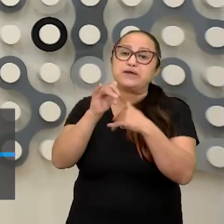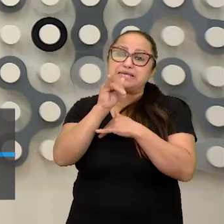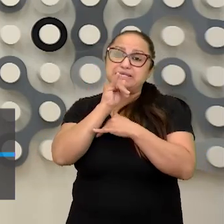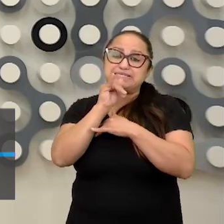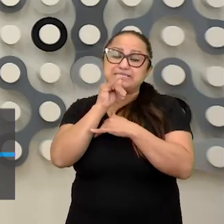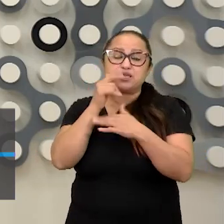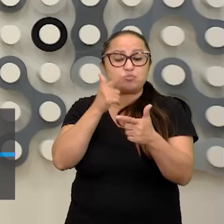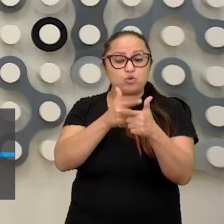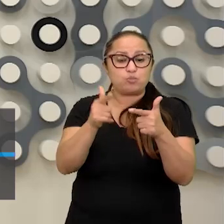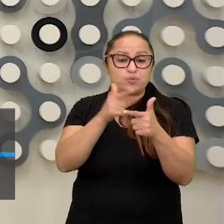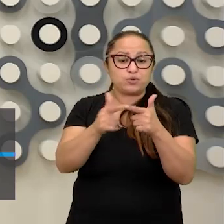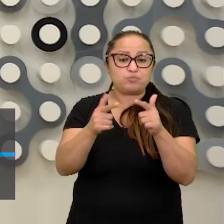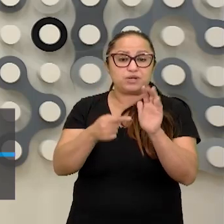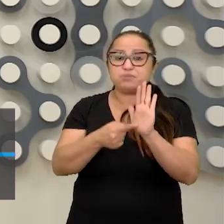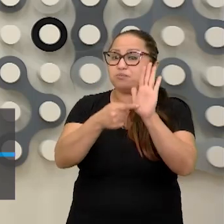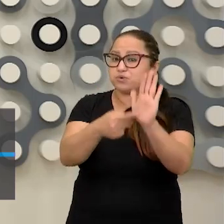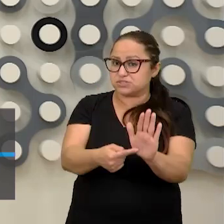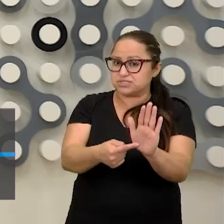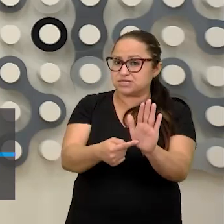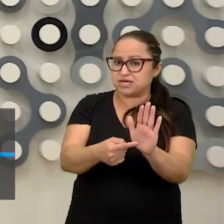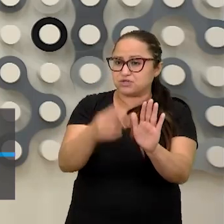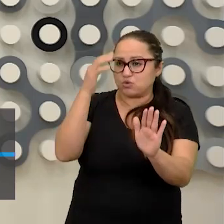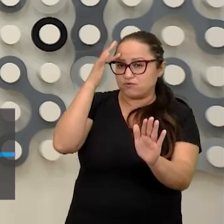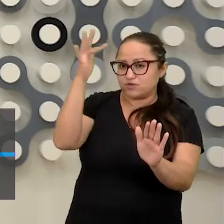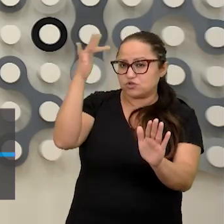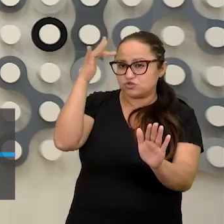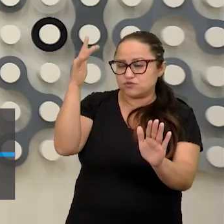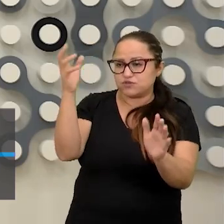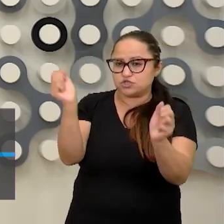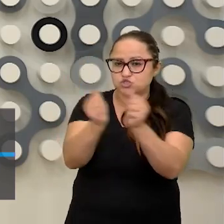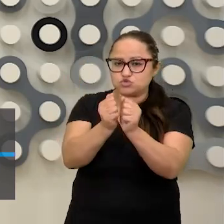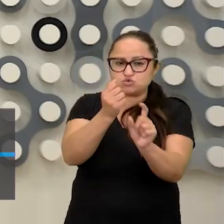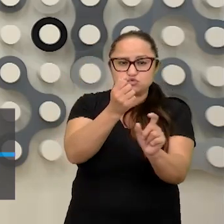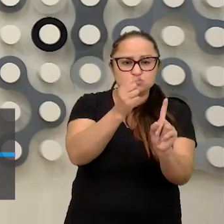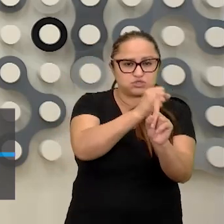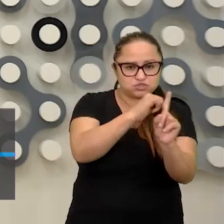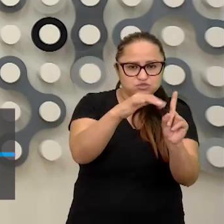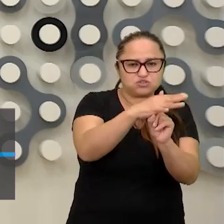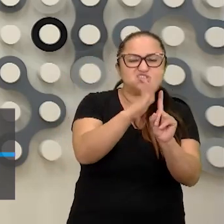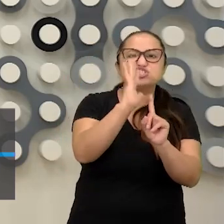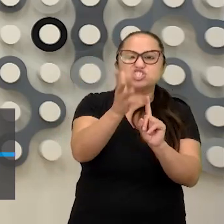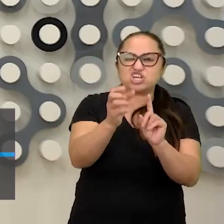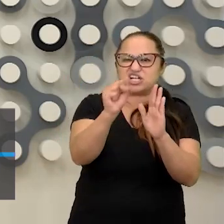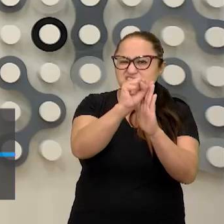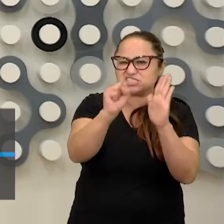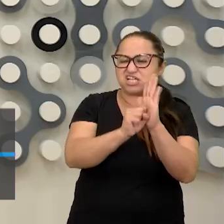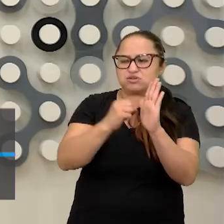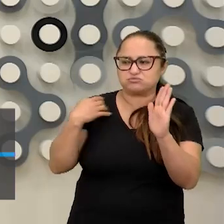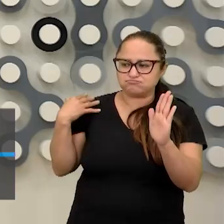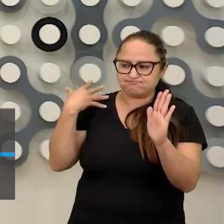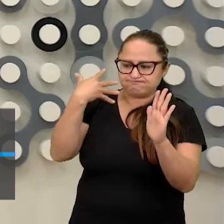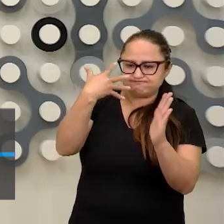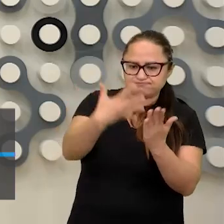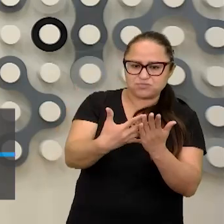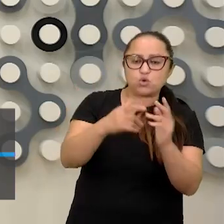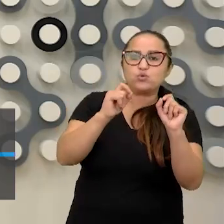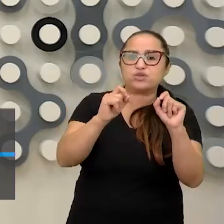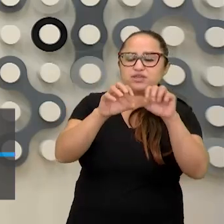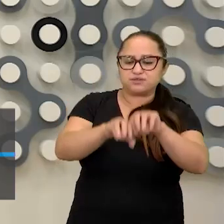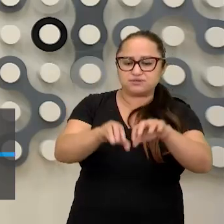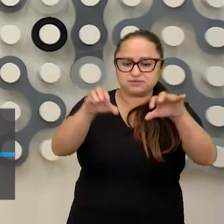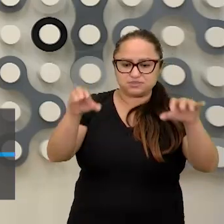dos problemas detectados pela filosofia e sociologia já há alguns séculos é, por exemplo, a